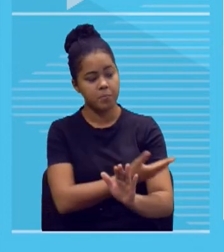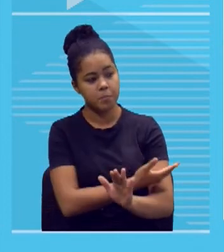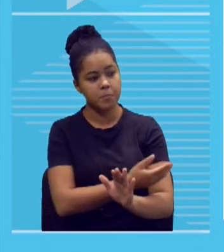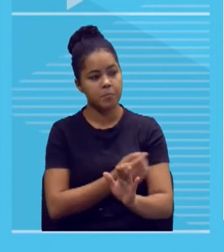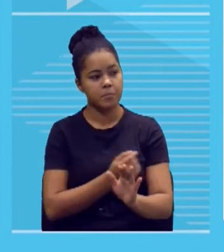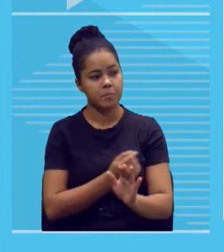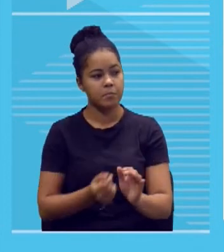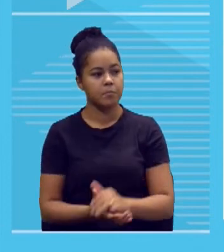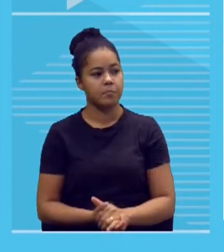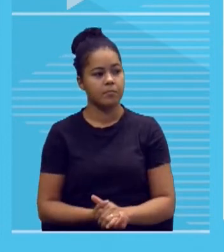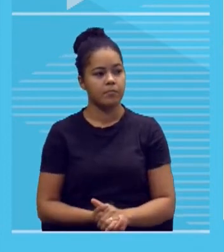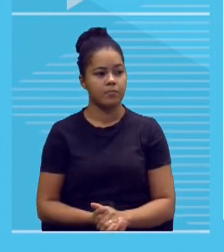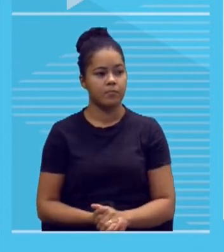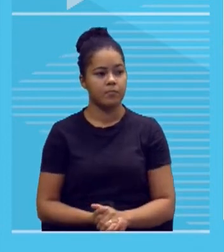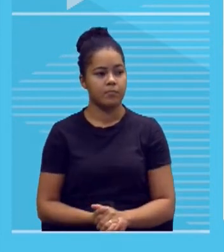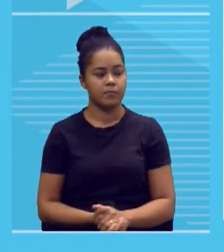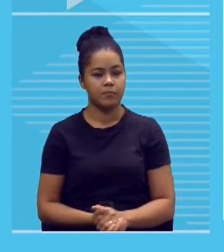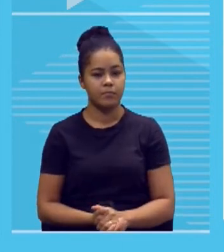16